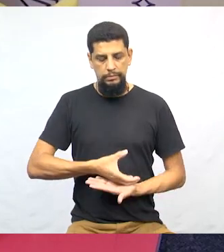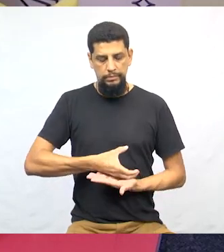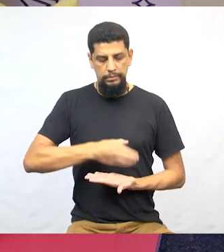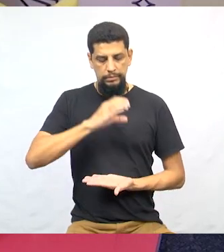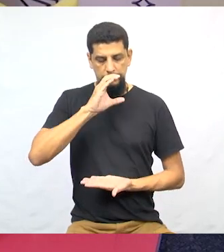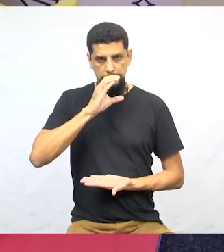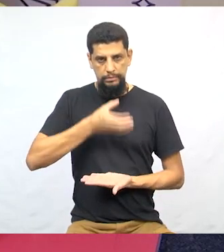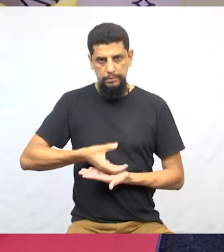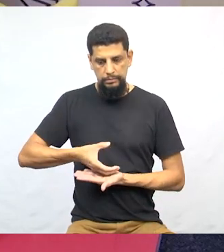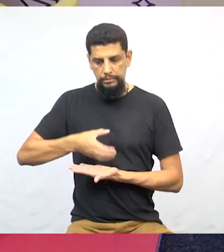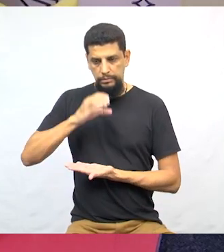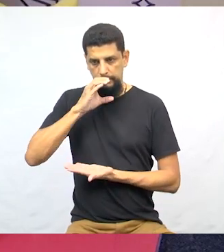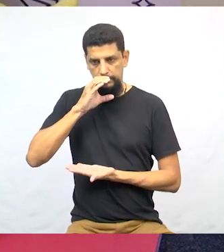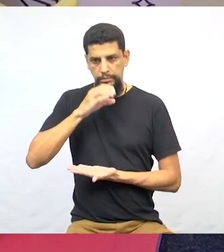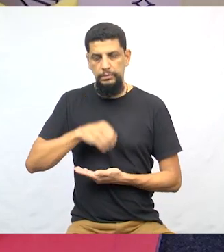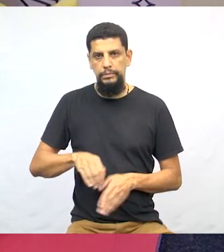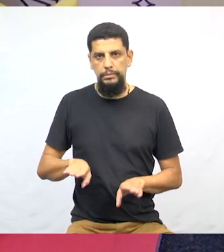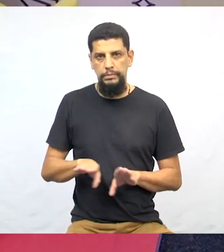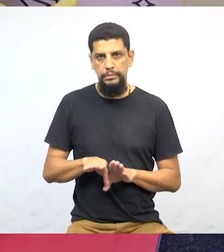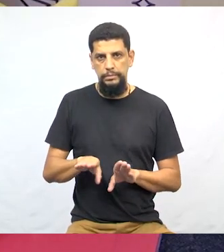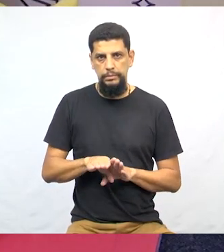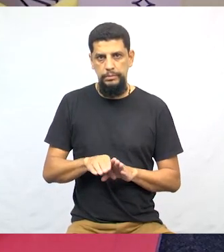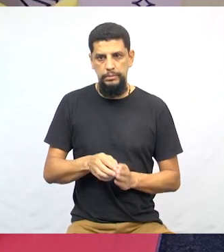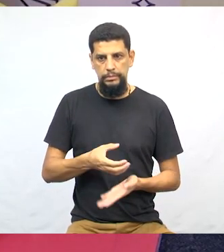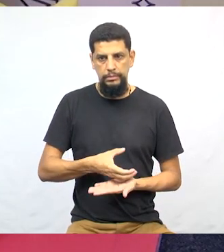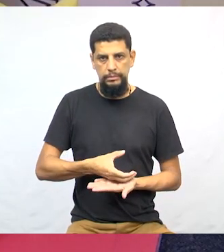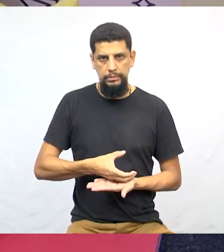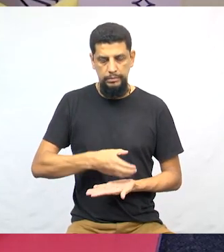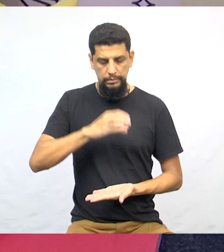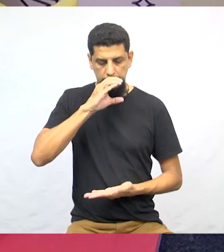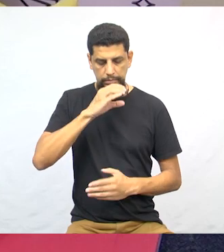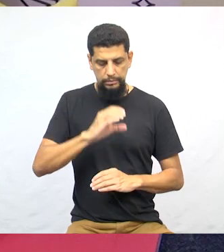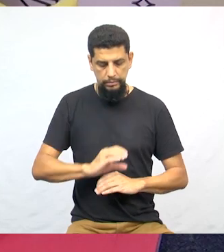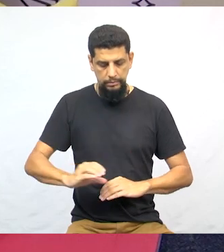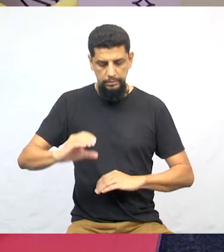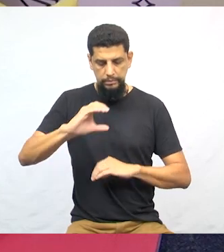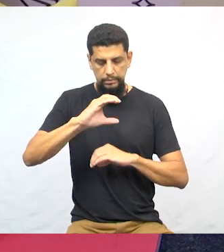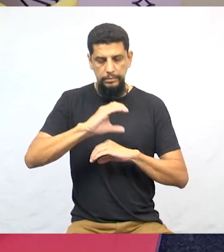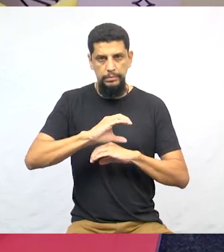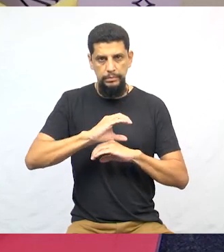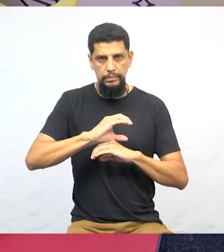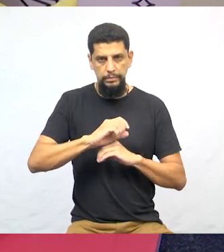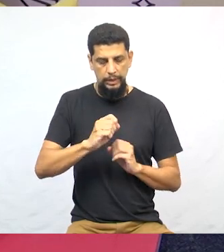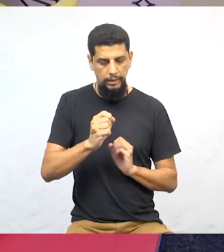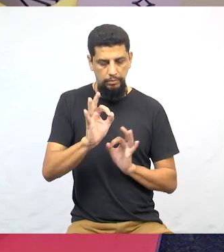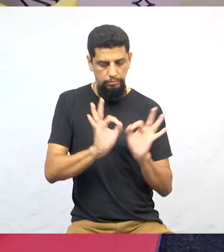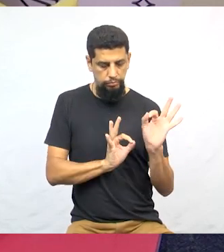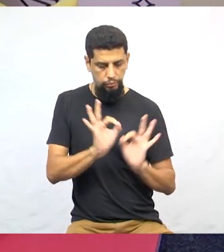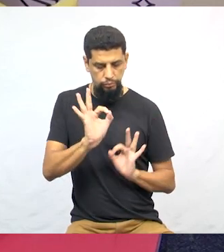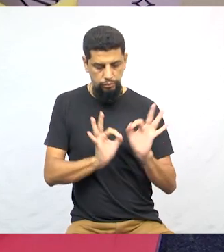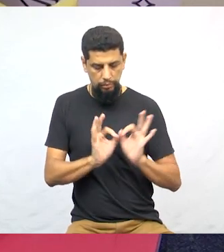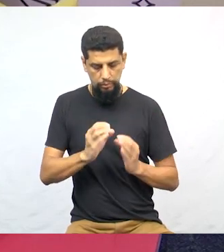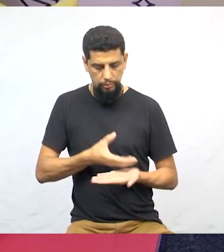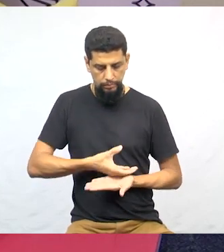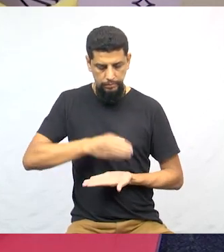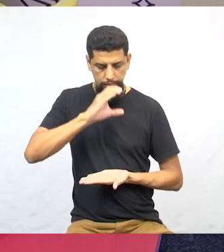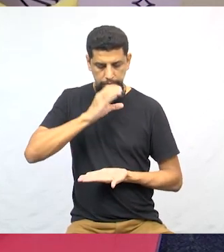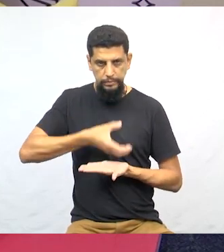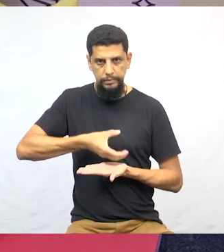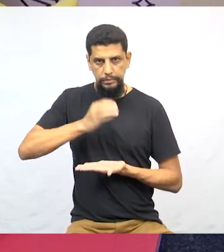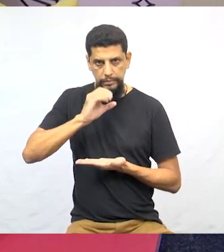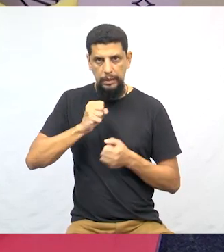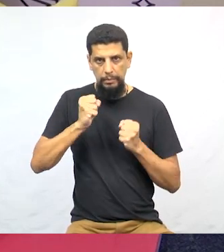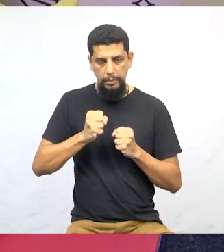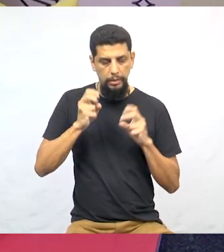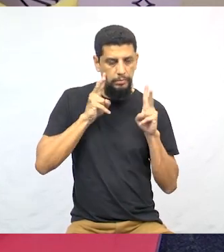os copos aqui embaixo e o copo que está em cima. Então, nós temos que arrumar, mas agora a gente